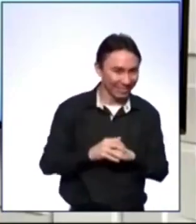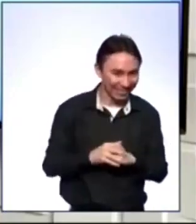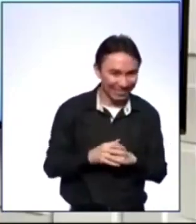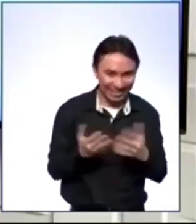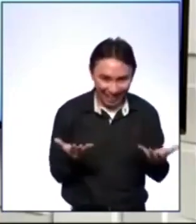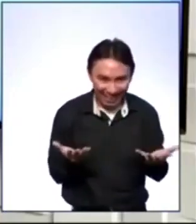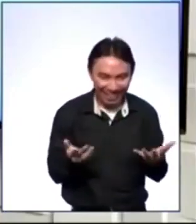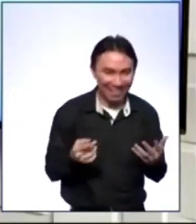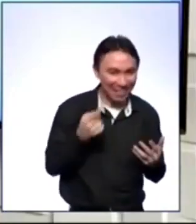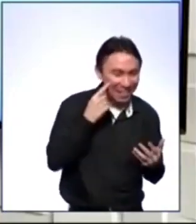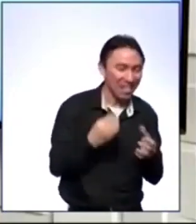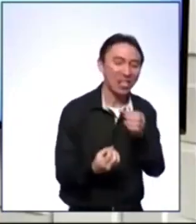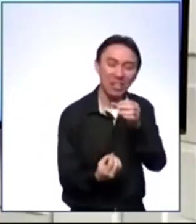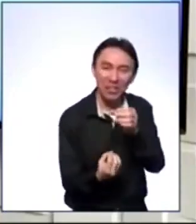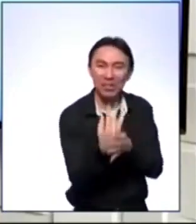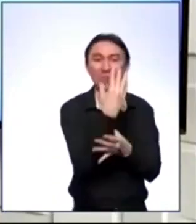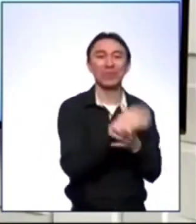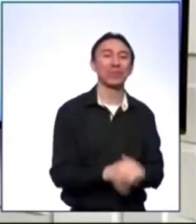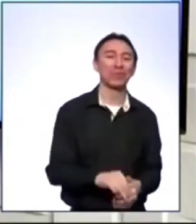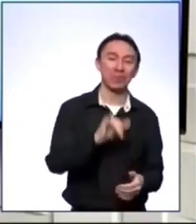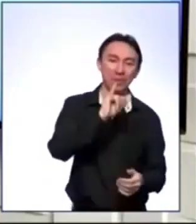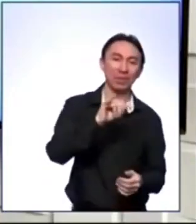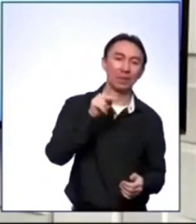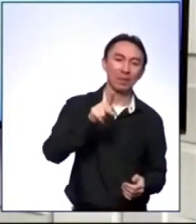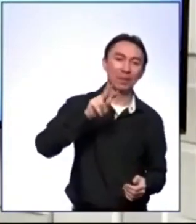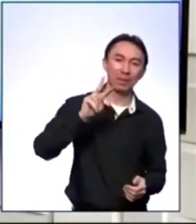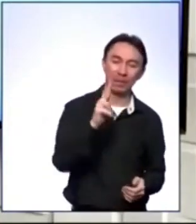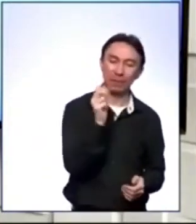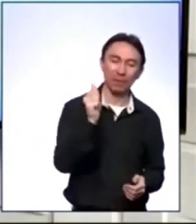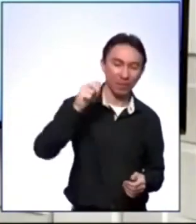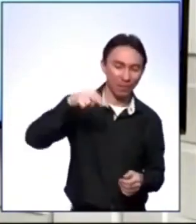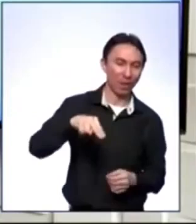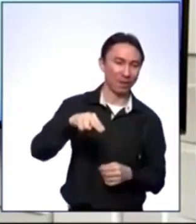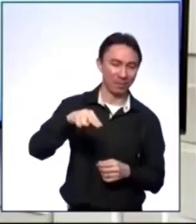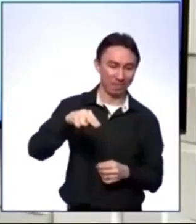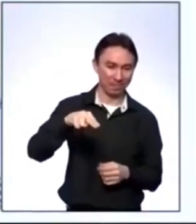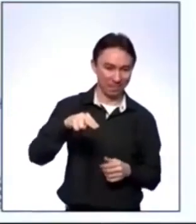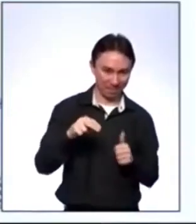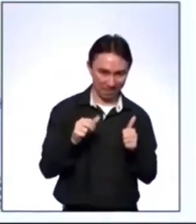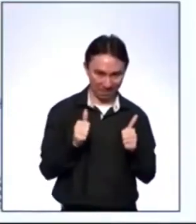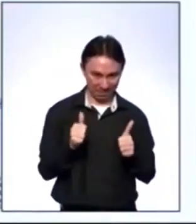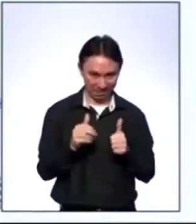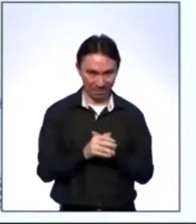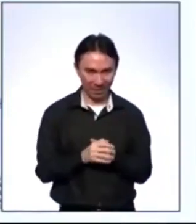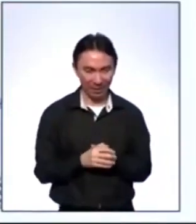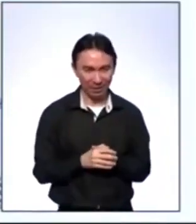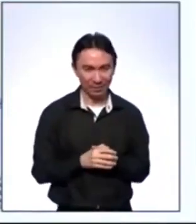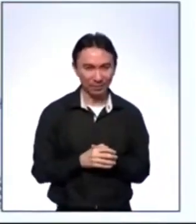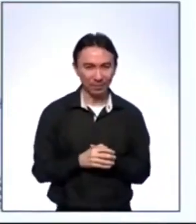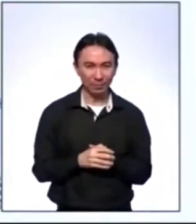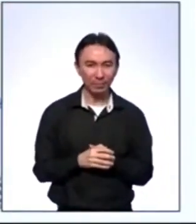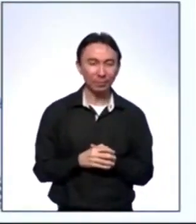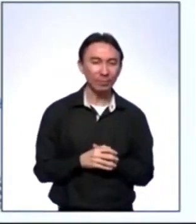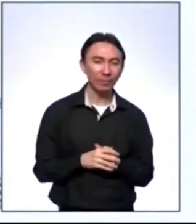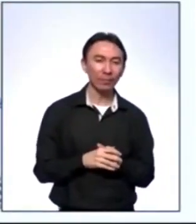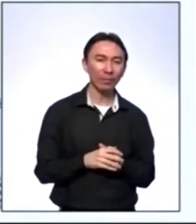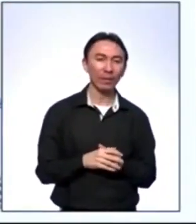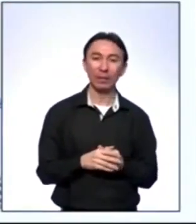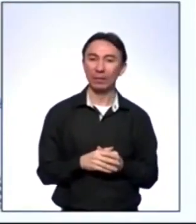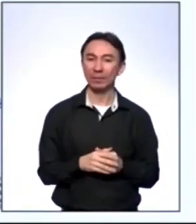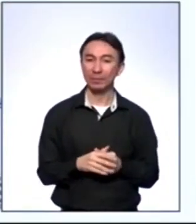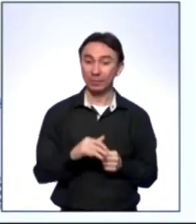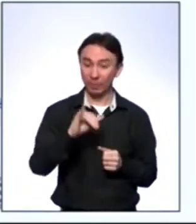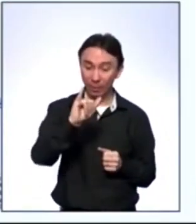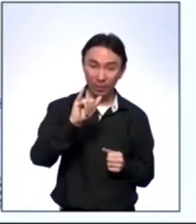do Patrimônio Histórico e Artístico Nacional. Muito bem. Patrimônio, o IPAM, segundo ele, o